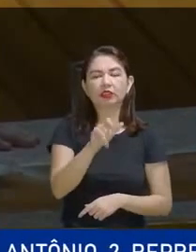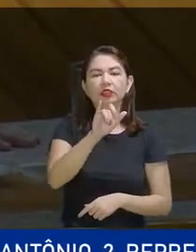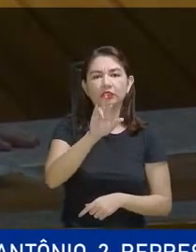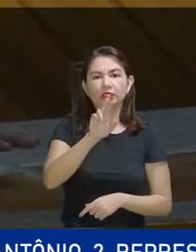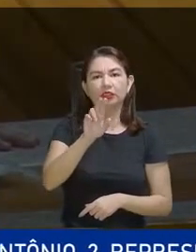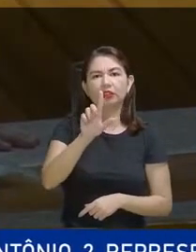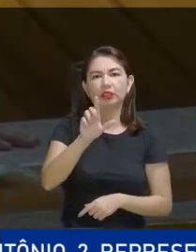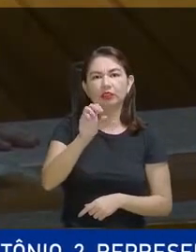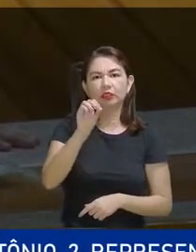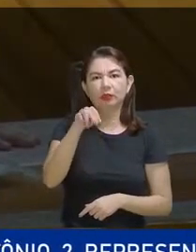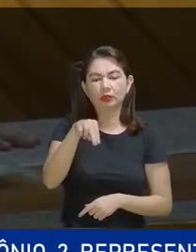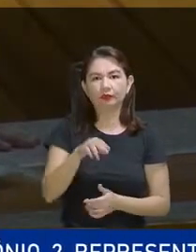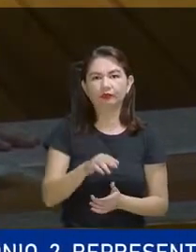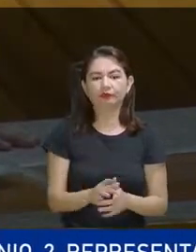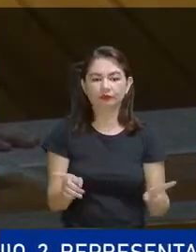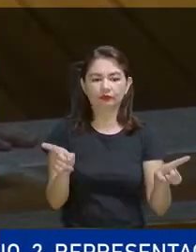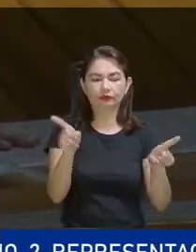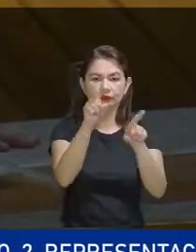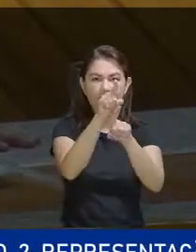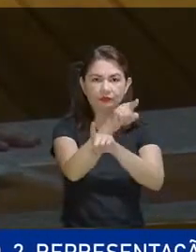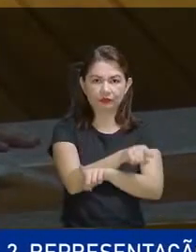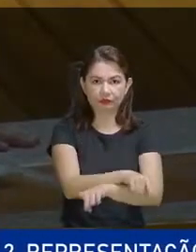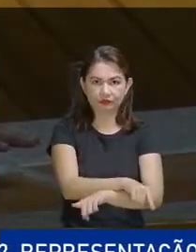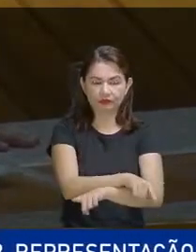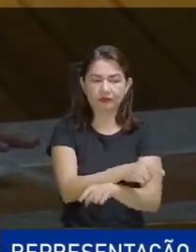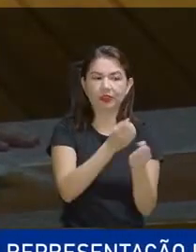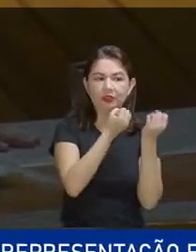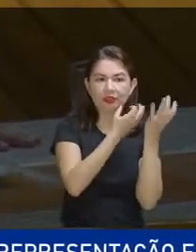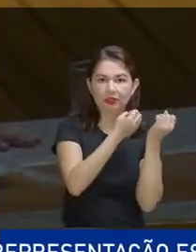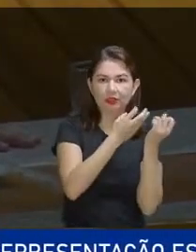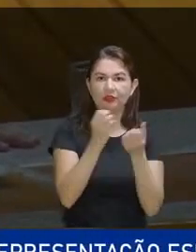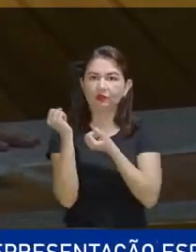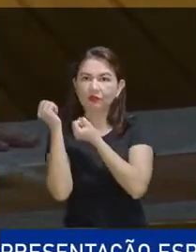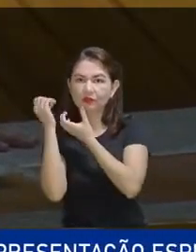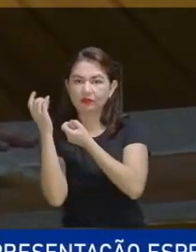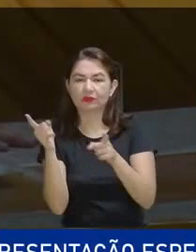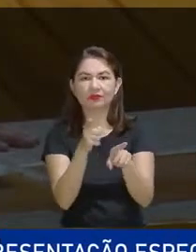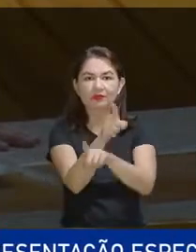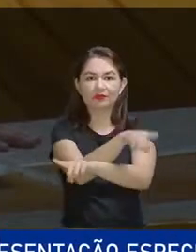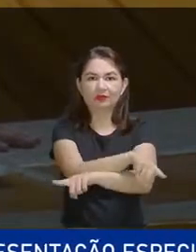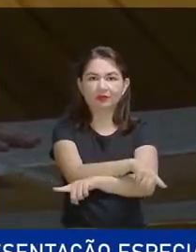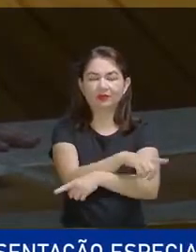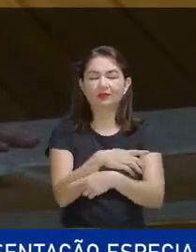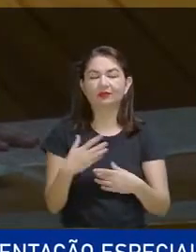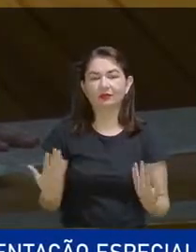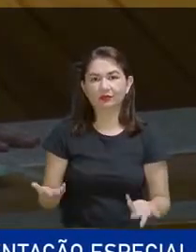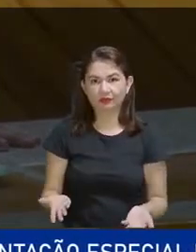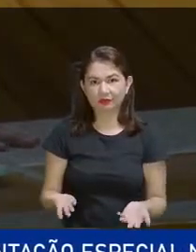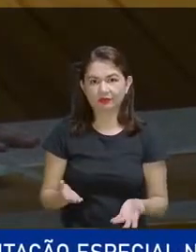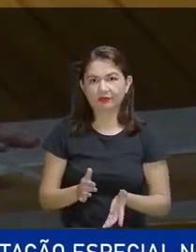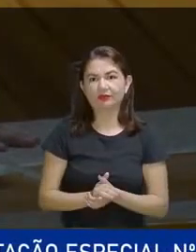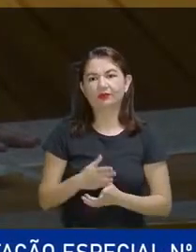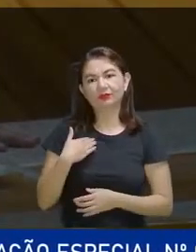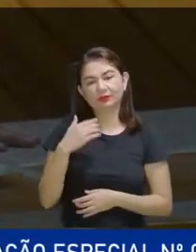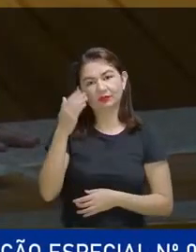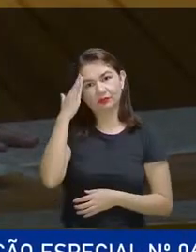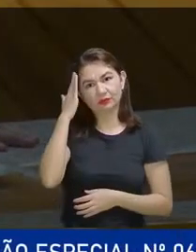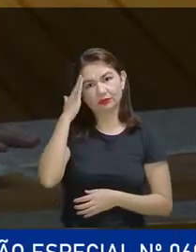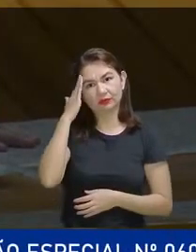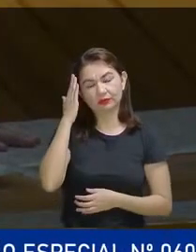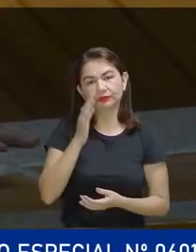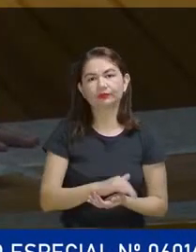As contradições entre as declarações são uma evidência, no meu entender, de